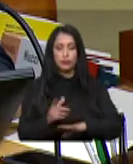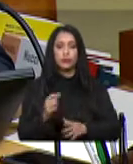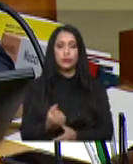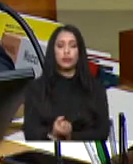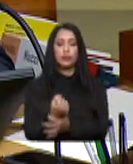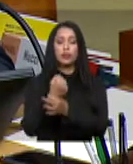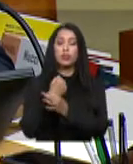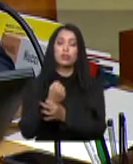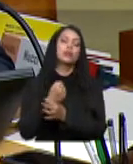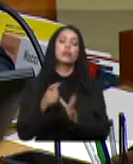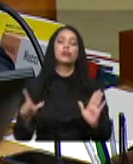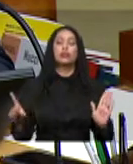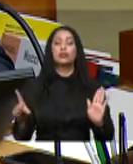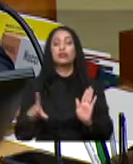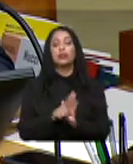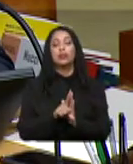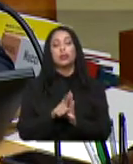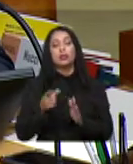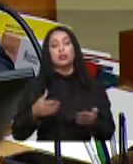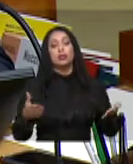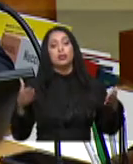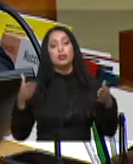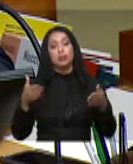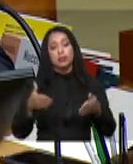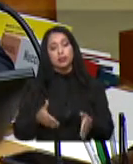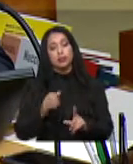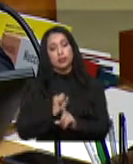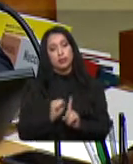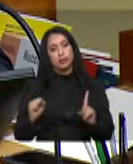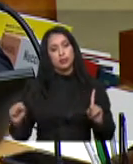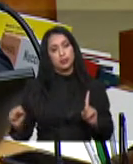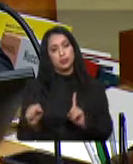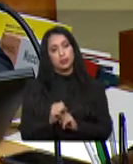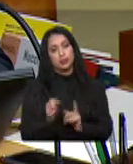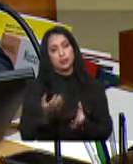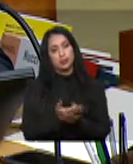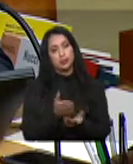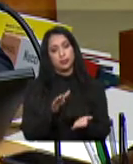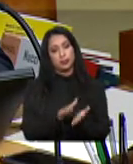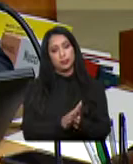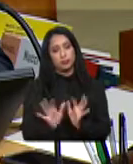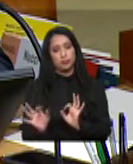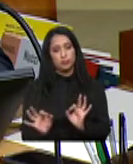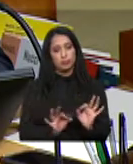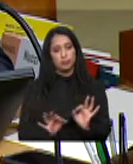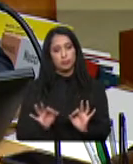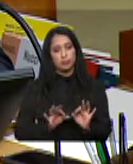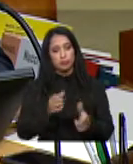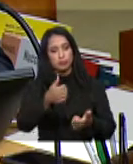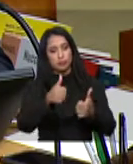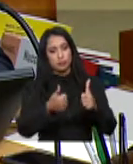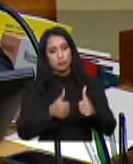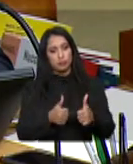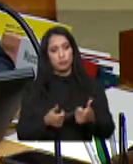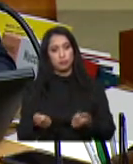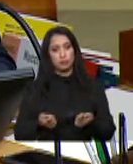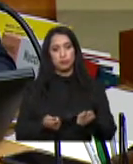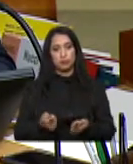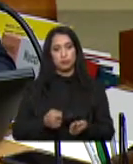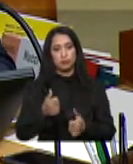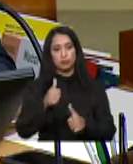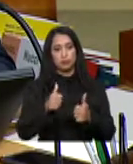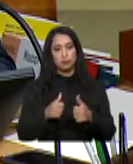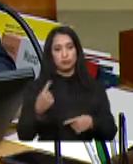assegurada, na forma da lei, a participação da sociedade nos processos de formulação, monitoramento, controle e avaliação